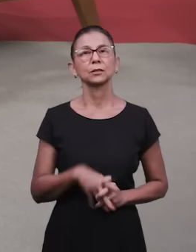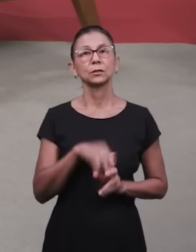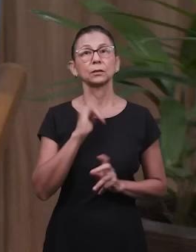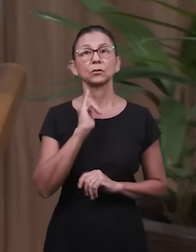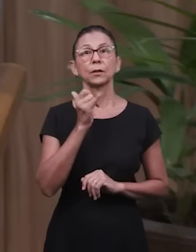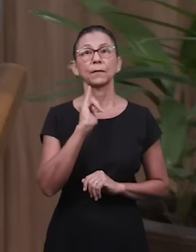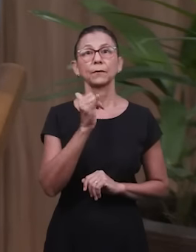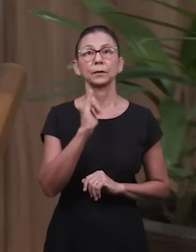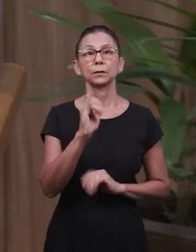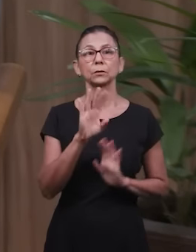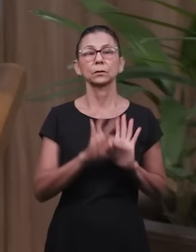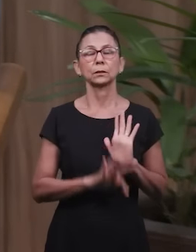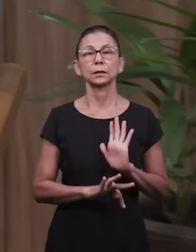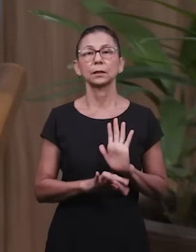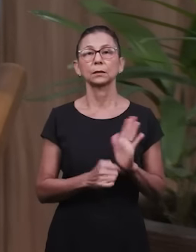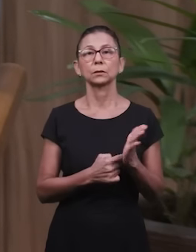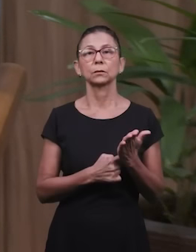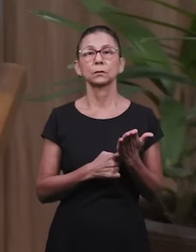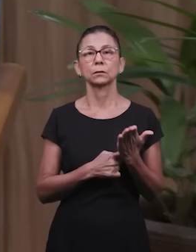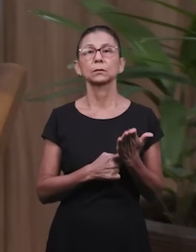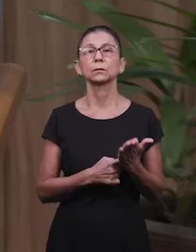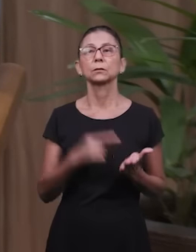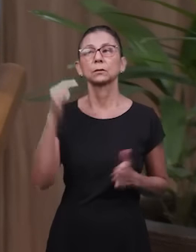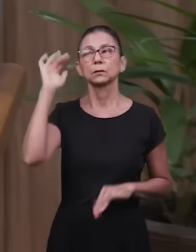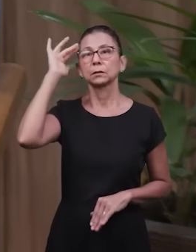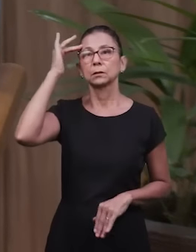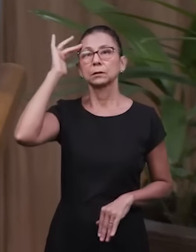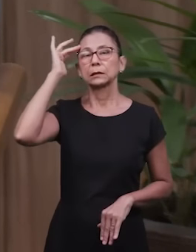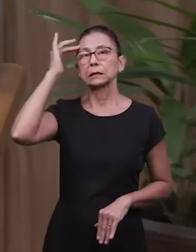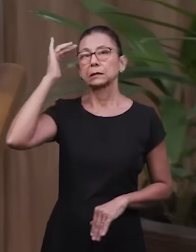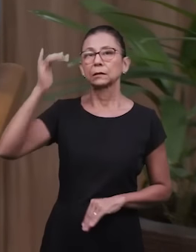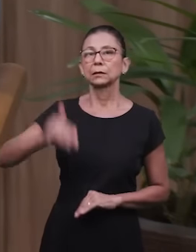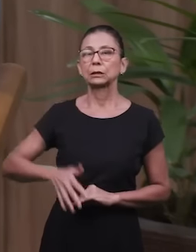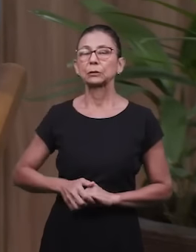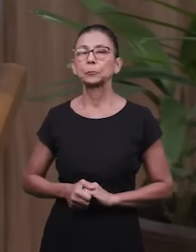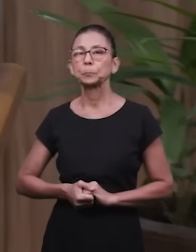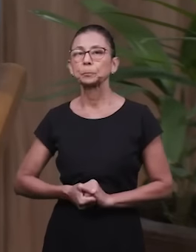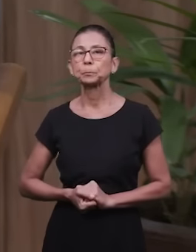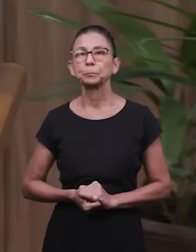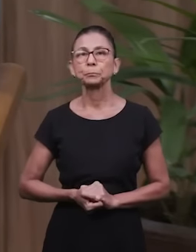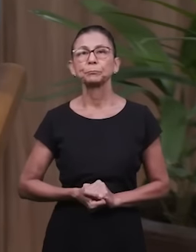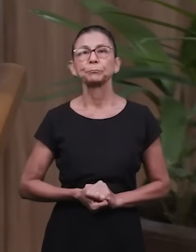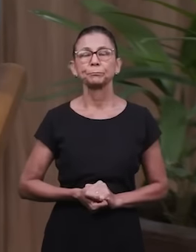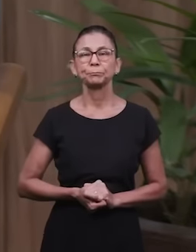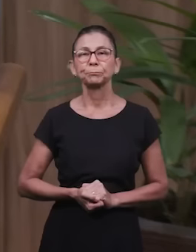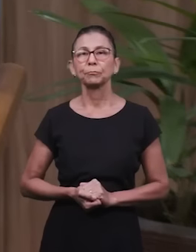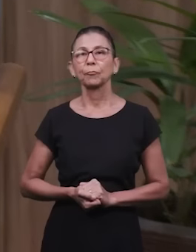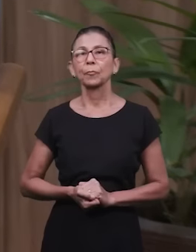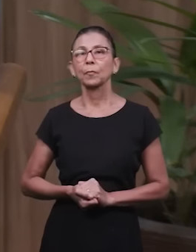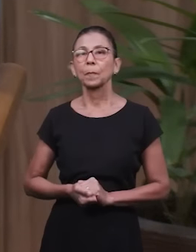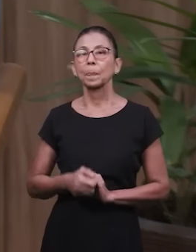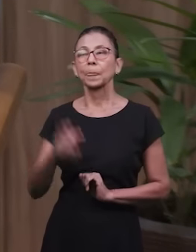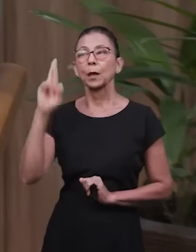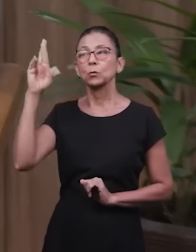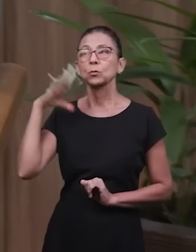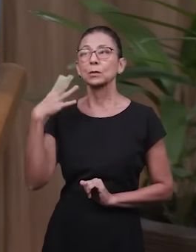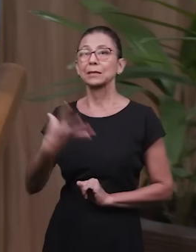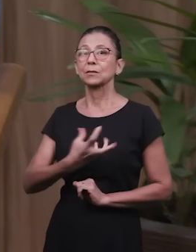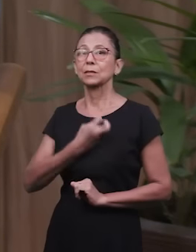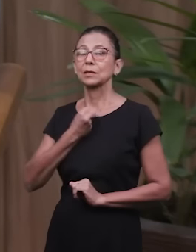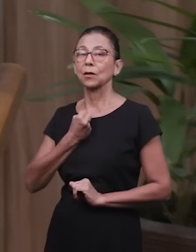de alerta, né, que nos ajudam a entender do que o Senhor está nos salvando, né, do que o